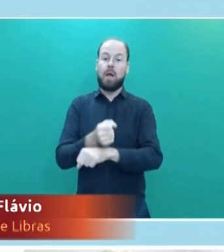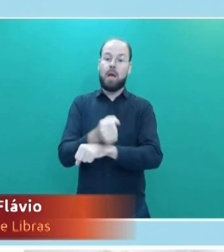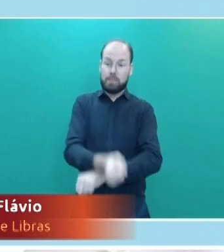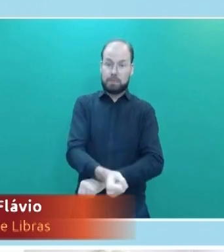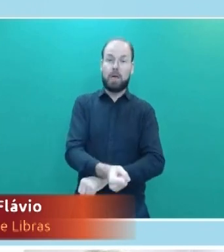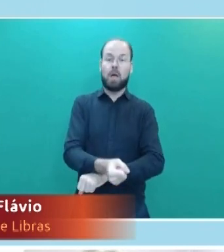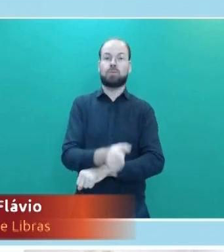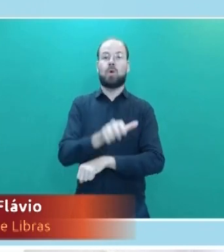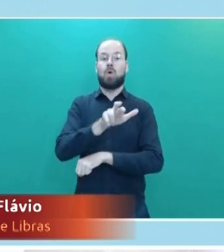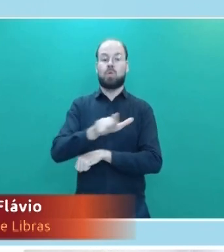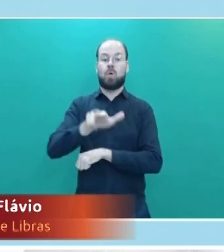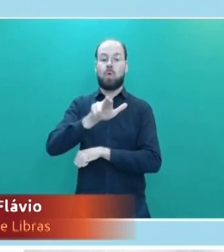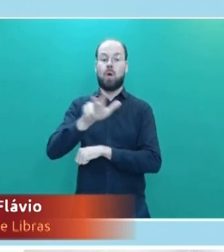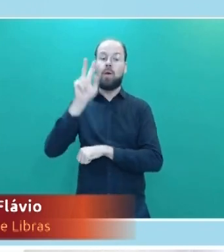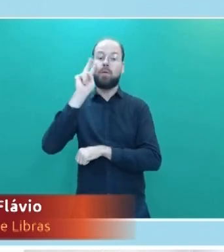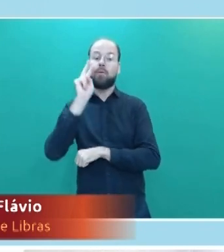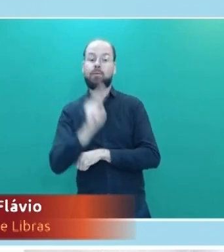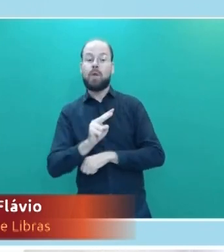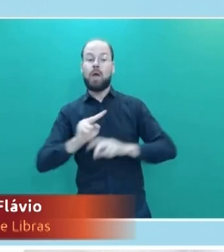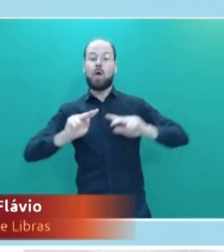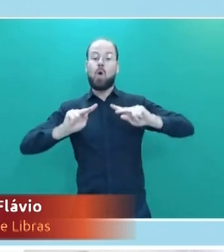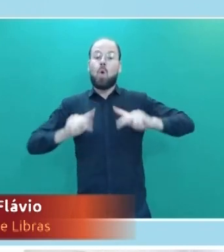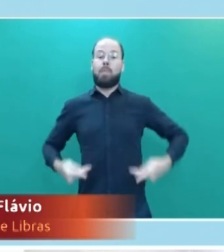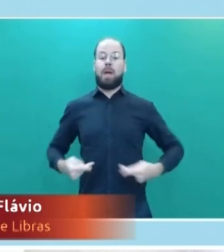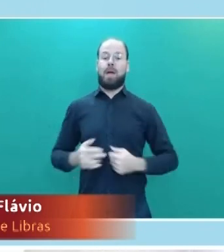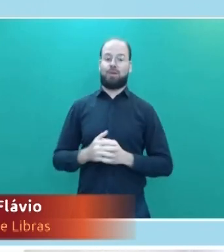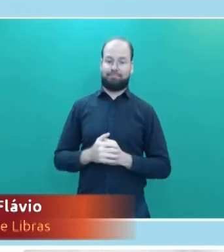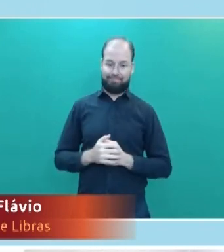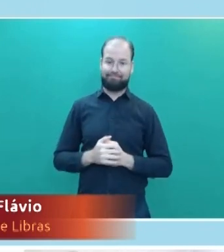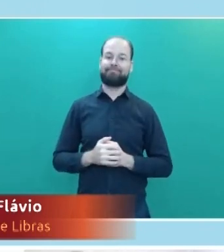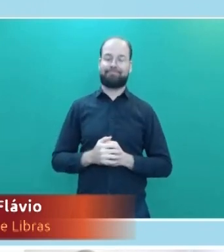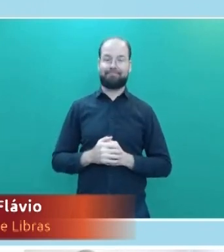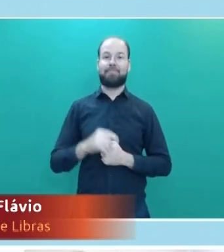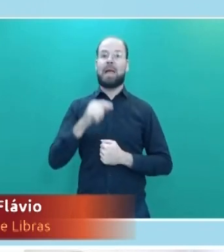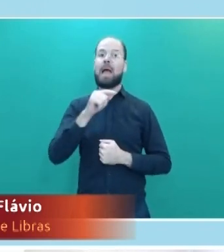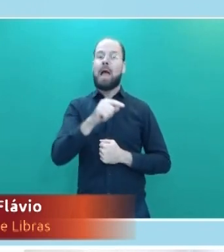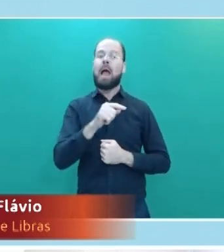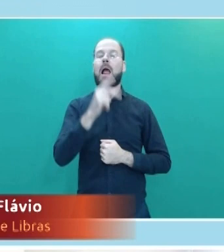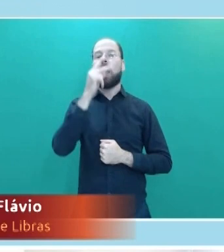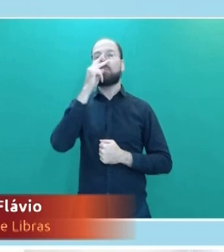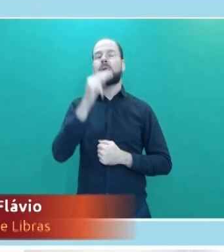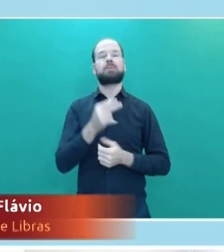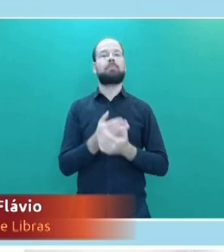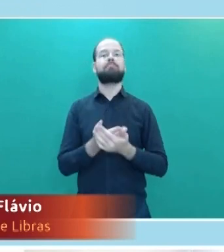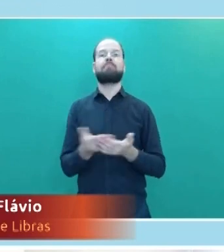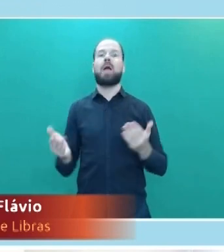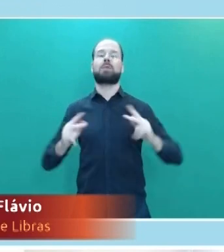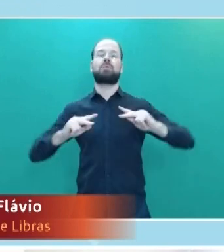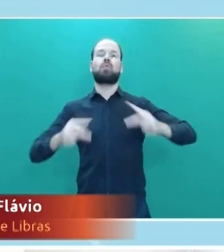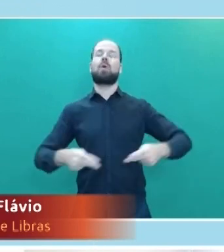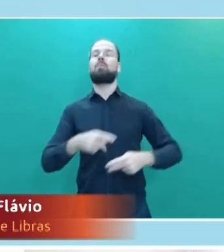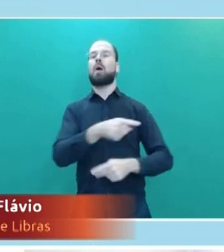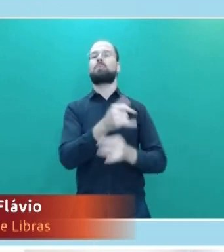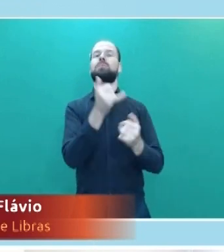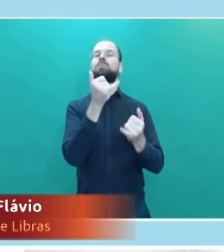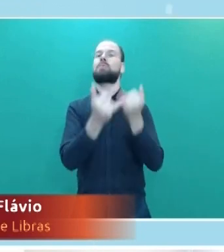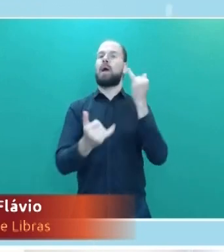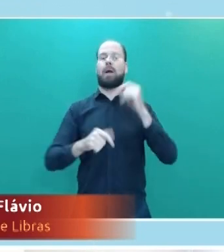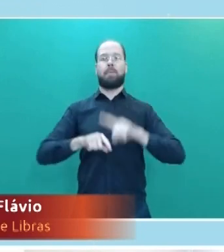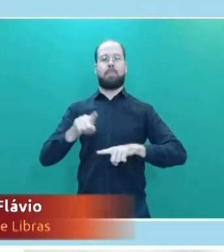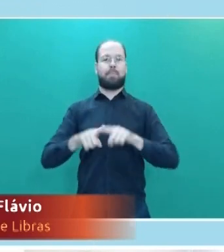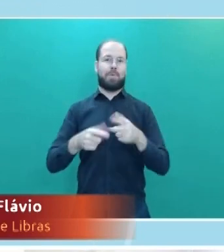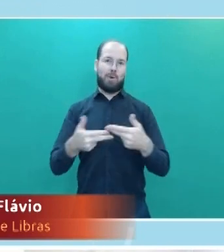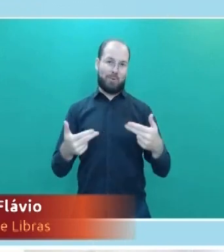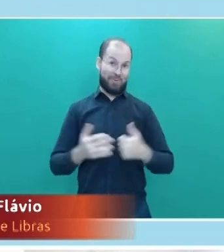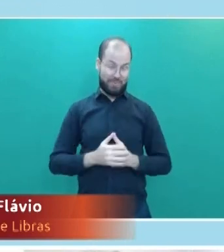ela perde a sua característica de humano, ela passa a ser um produto, uma força de trabalho. E eu costumo dizer que quem